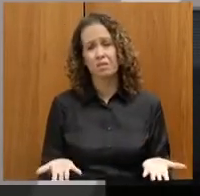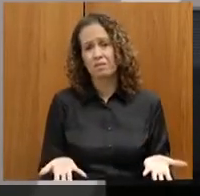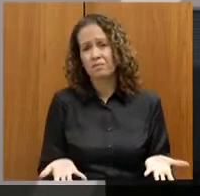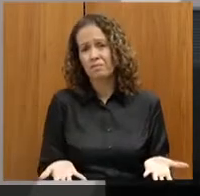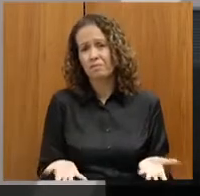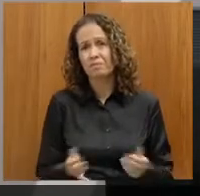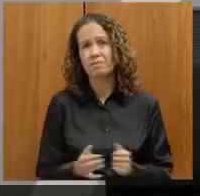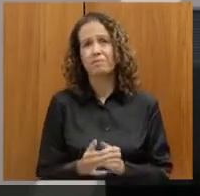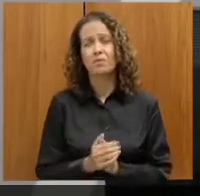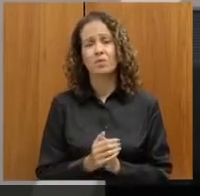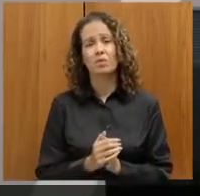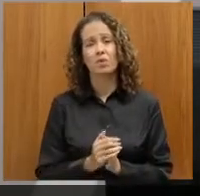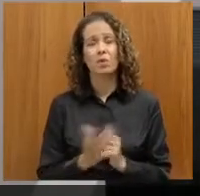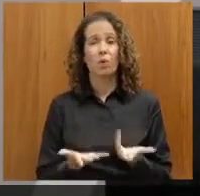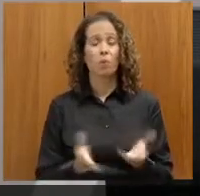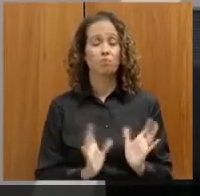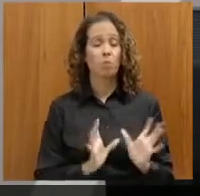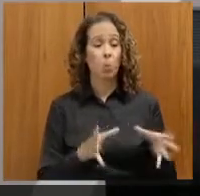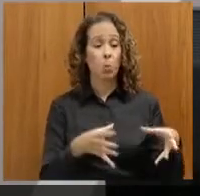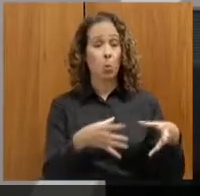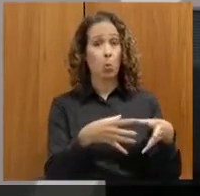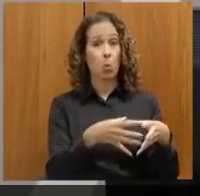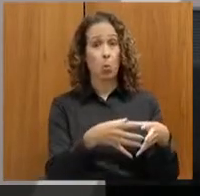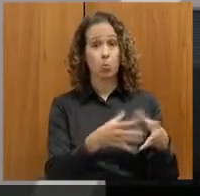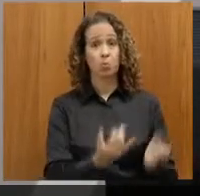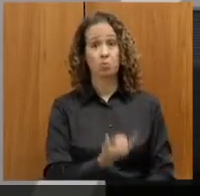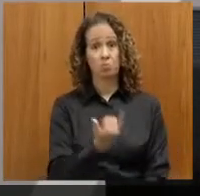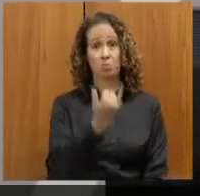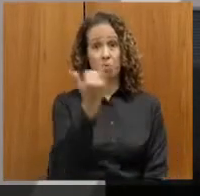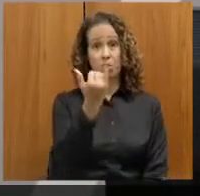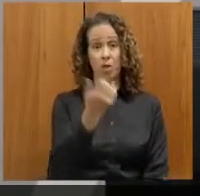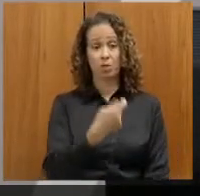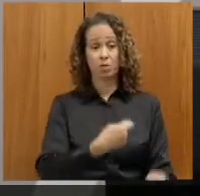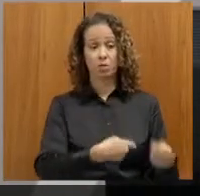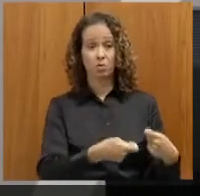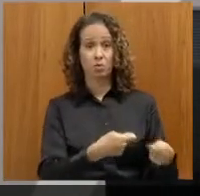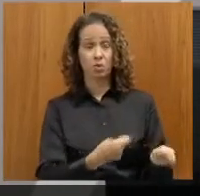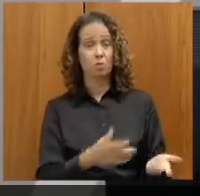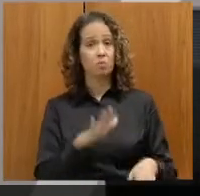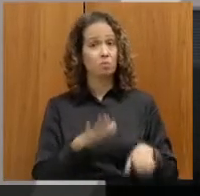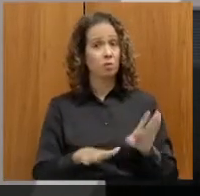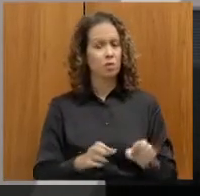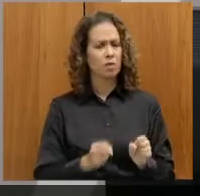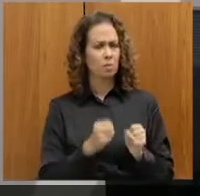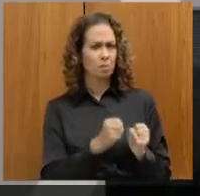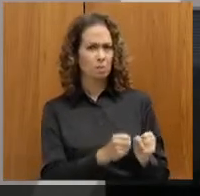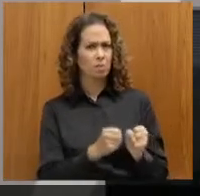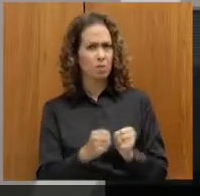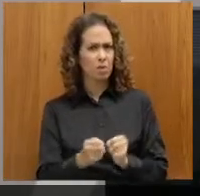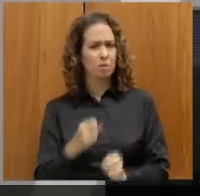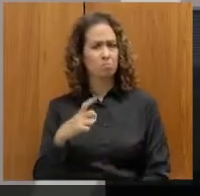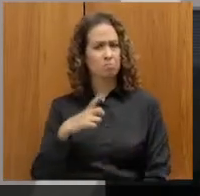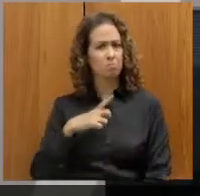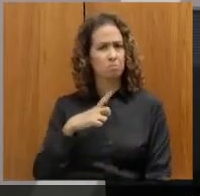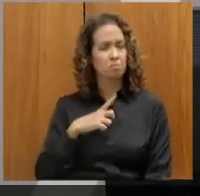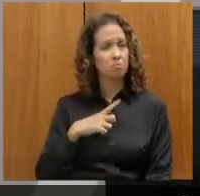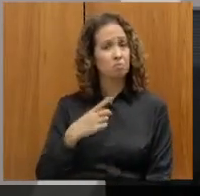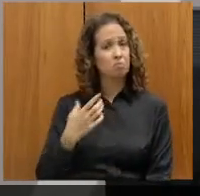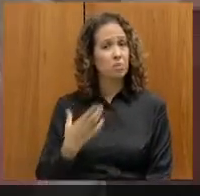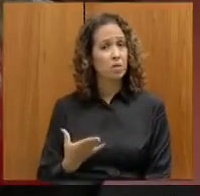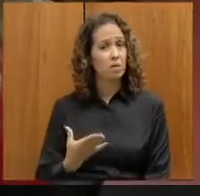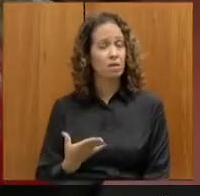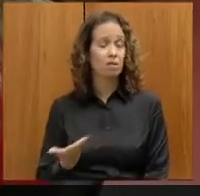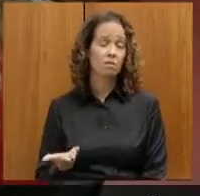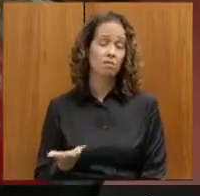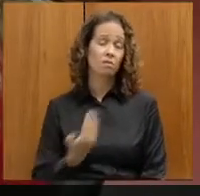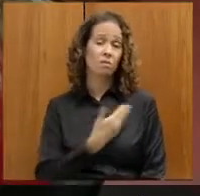desses grandes grupos econômicos que de fato tem um poderio em várias áreas da